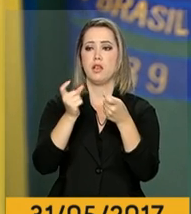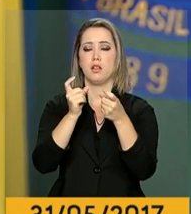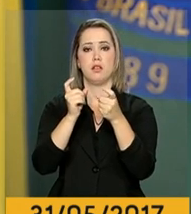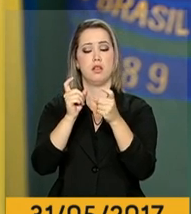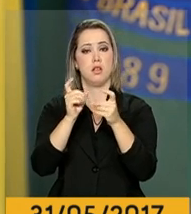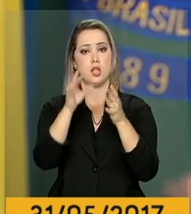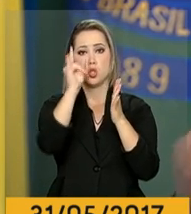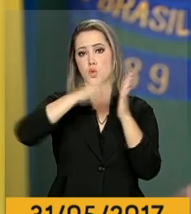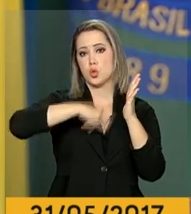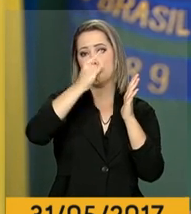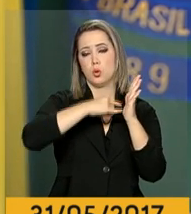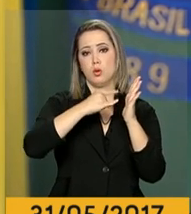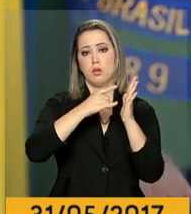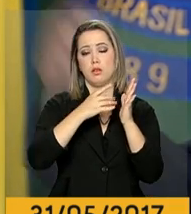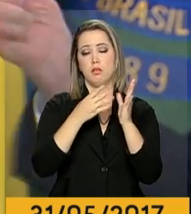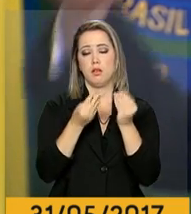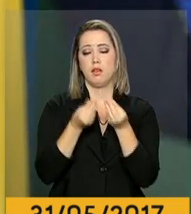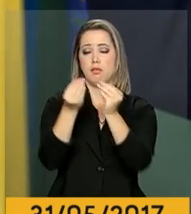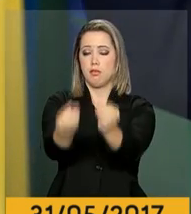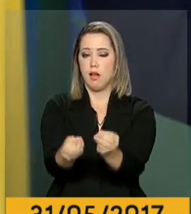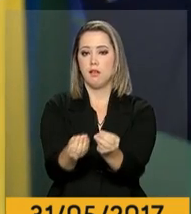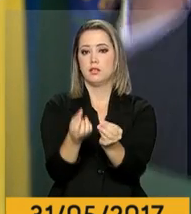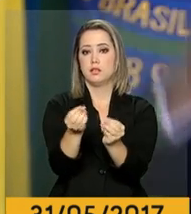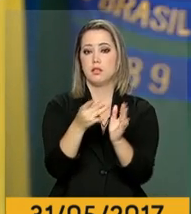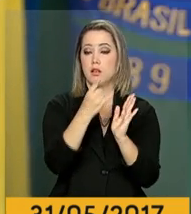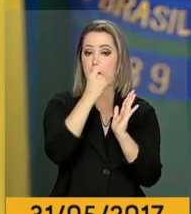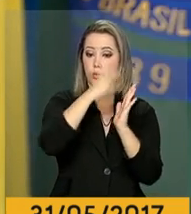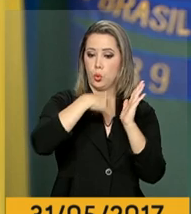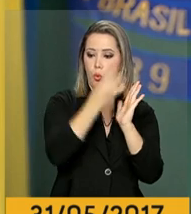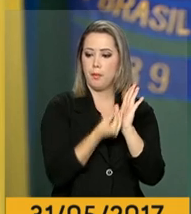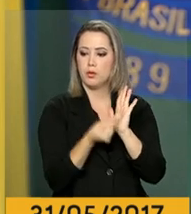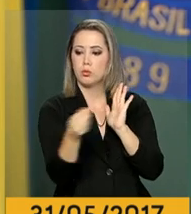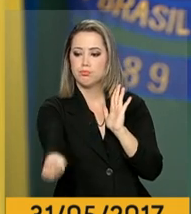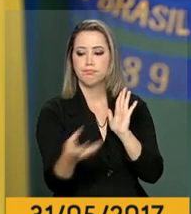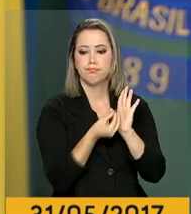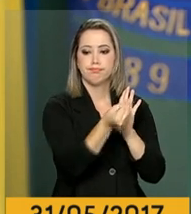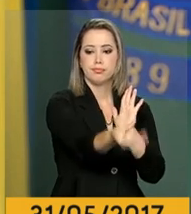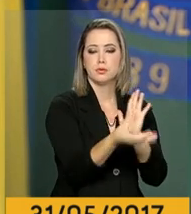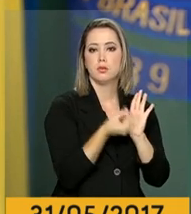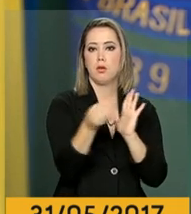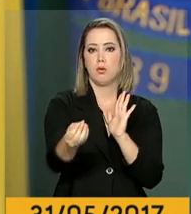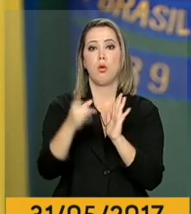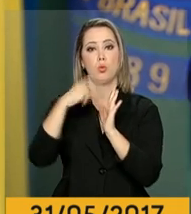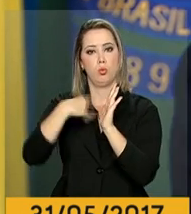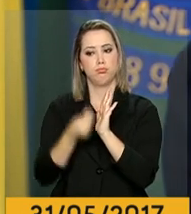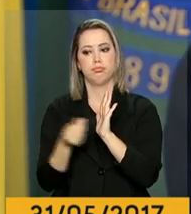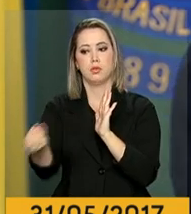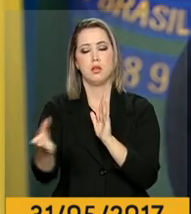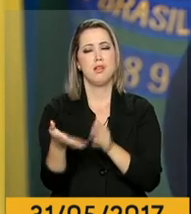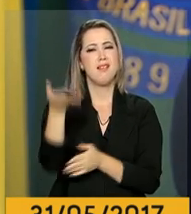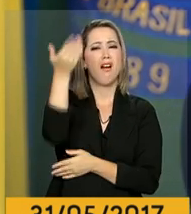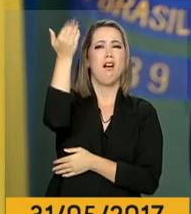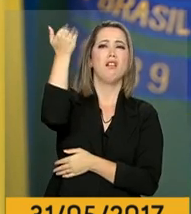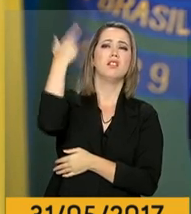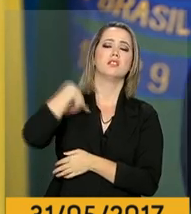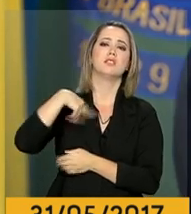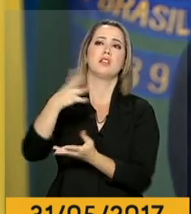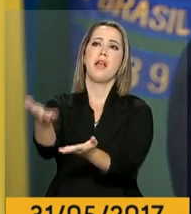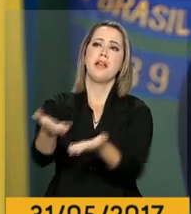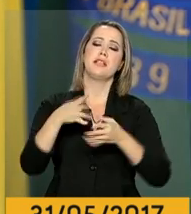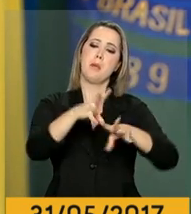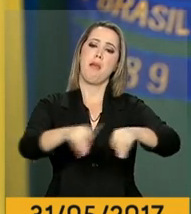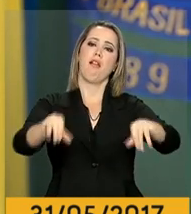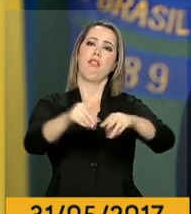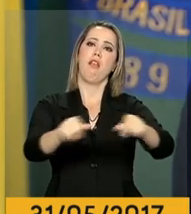propriedade para todos aqueles que há anos passados recebiam assentamentos,